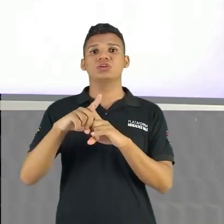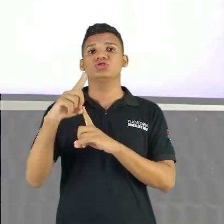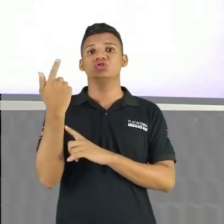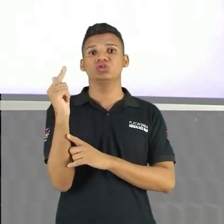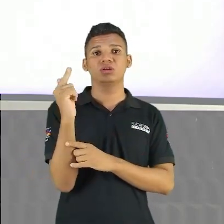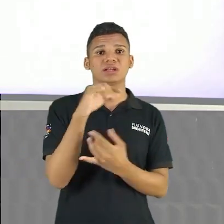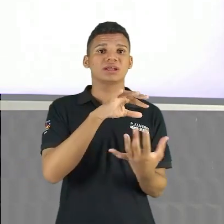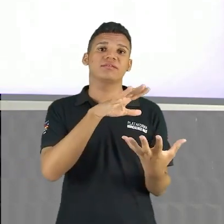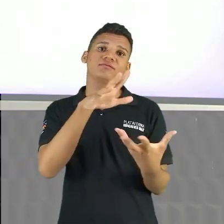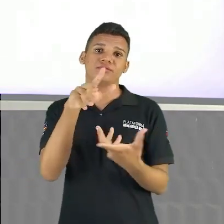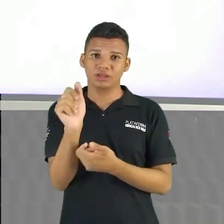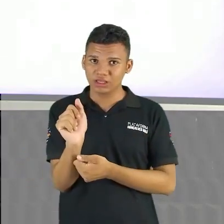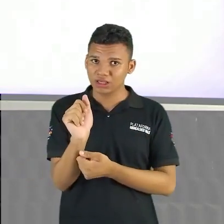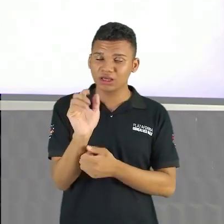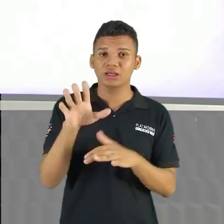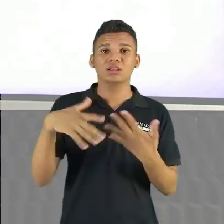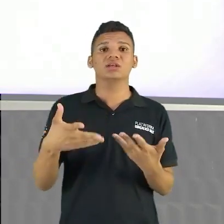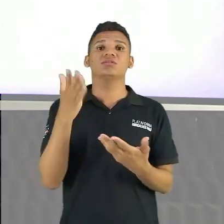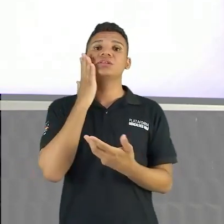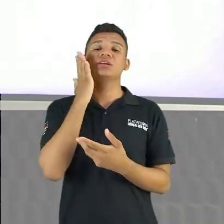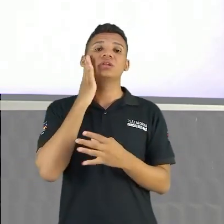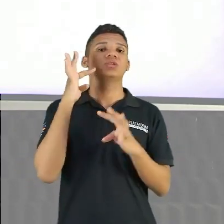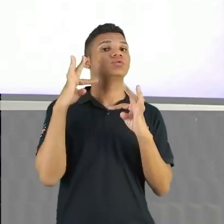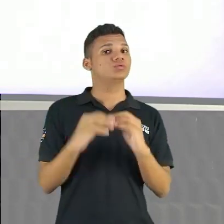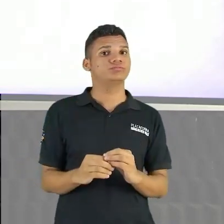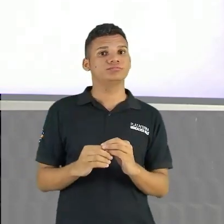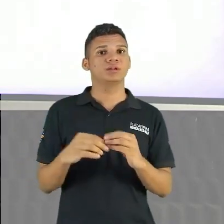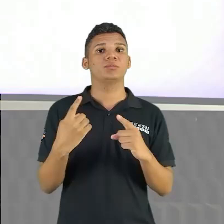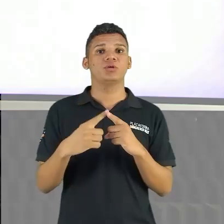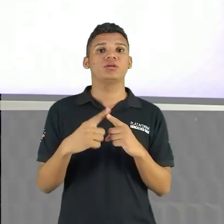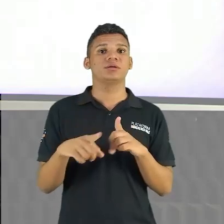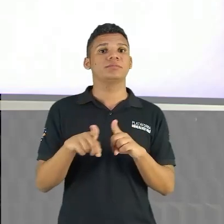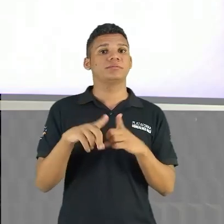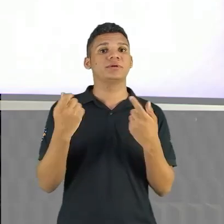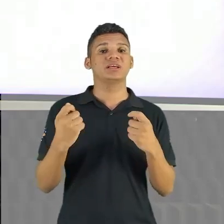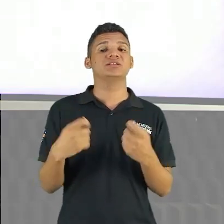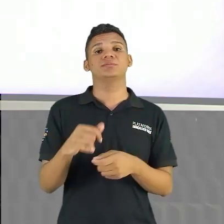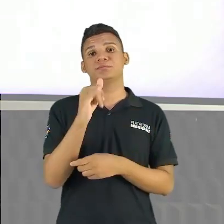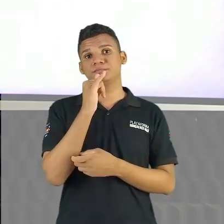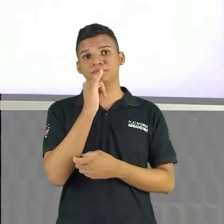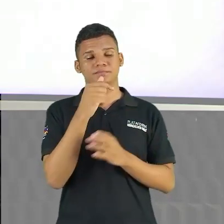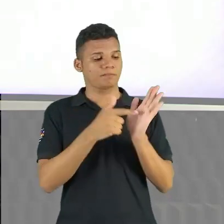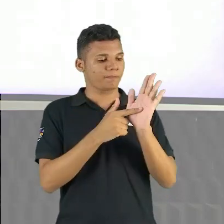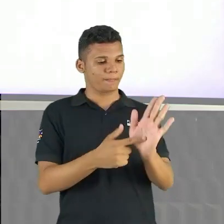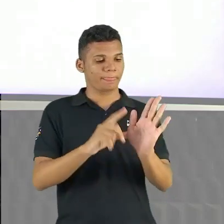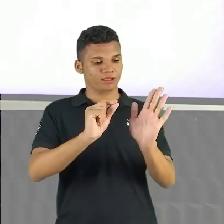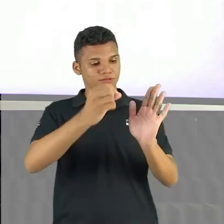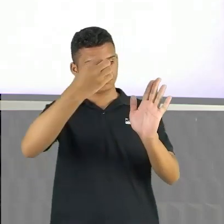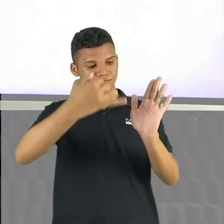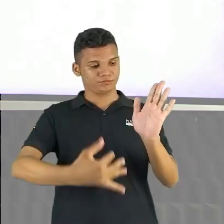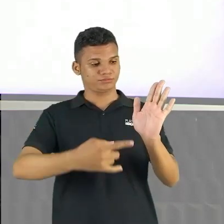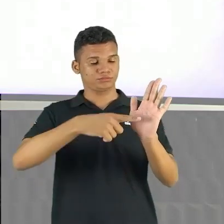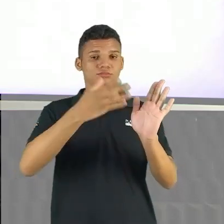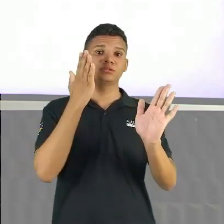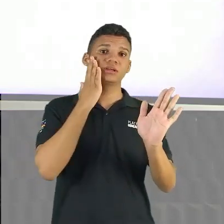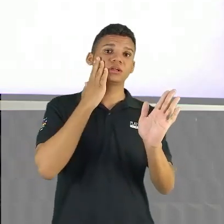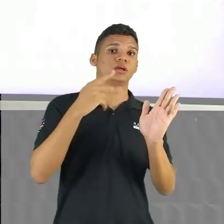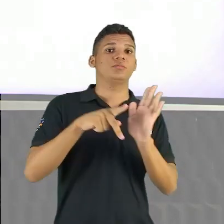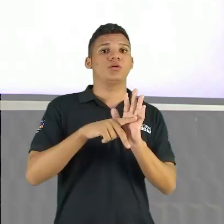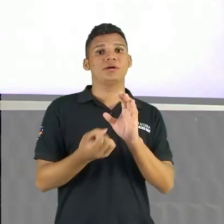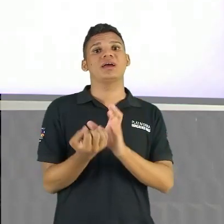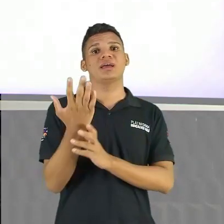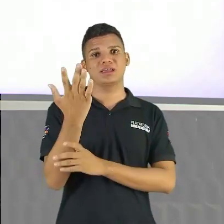relações pertinentes afinal de contas Ele precisará com o seu argumento e trazer consistência a sua